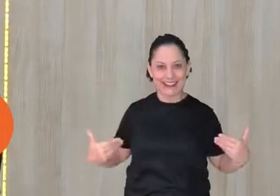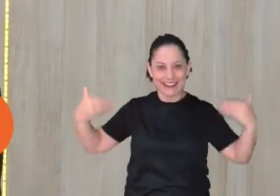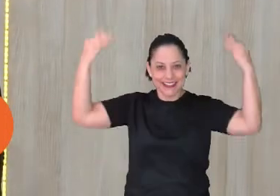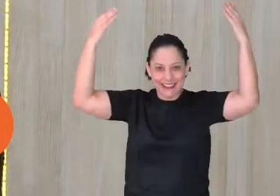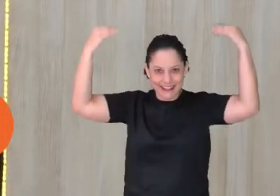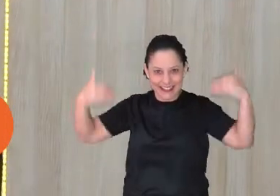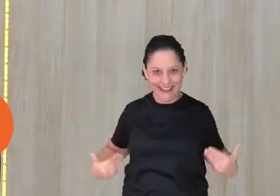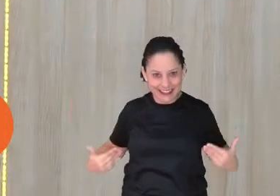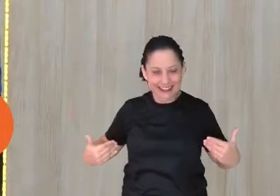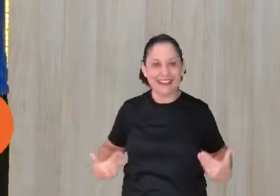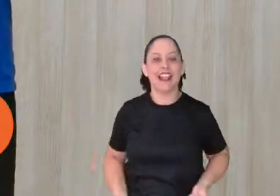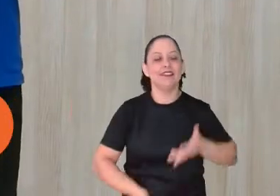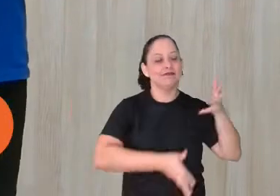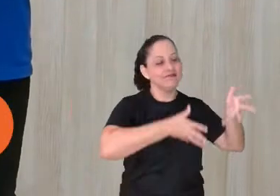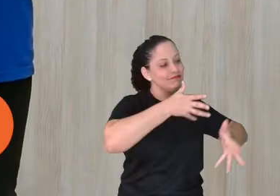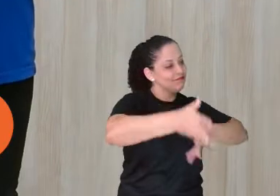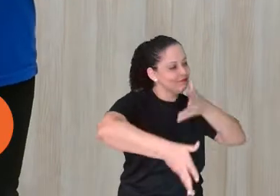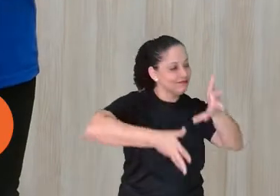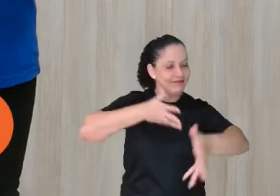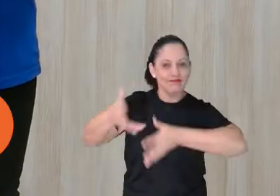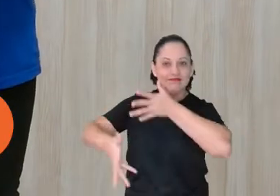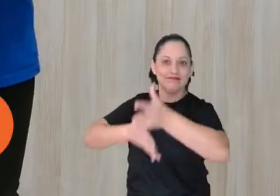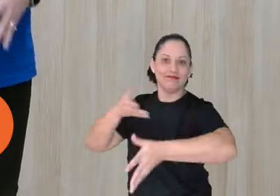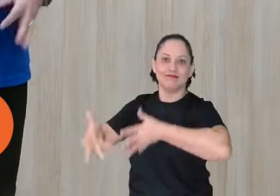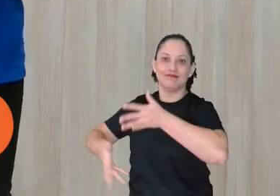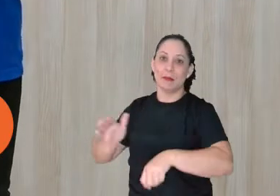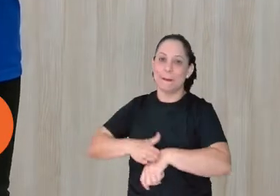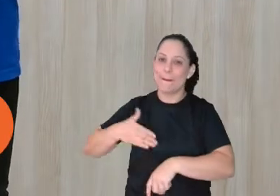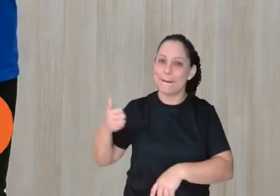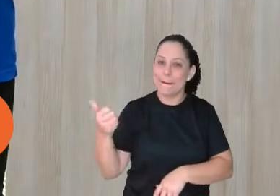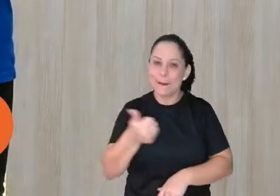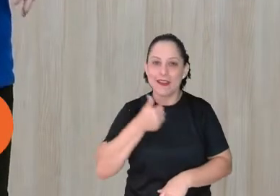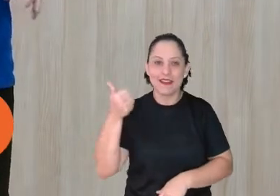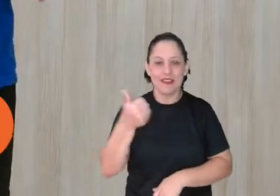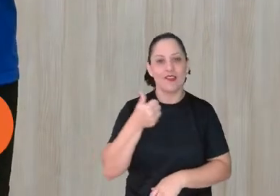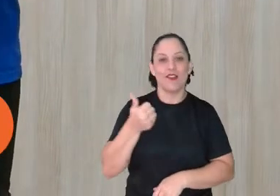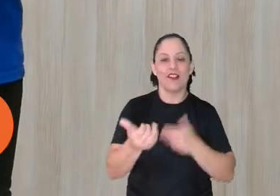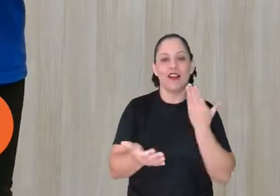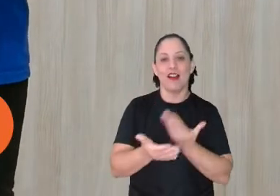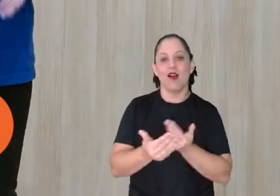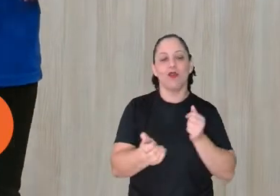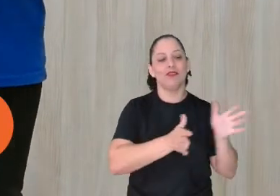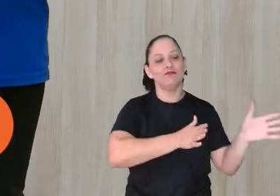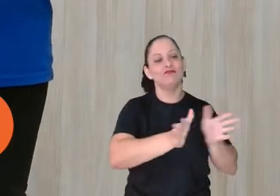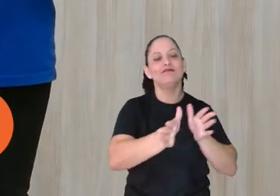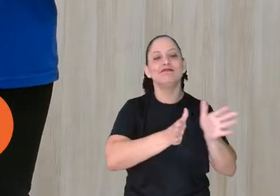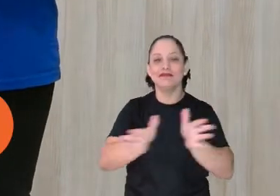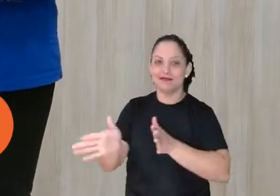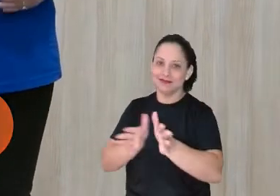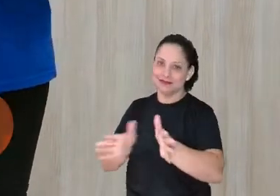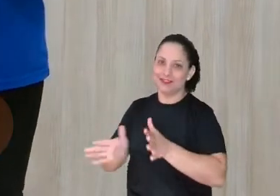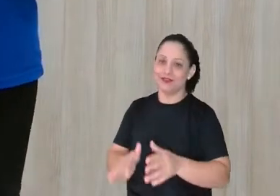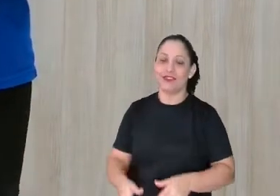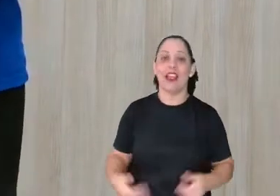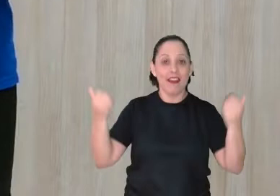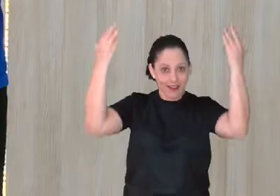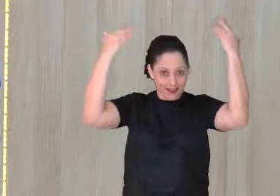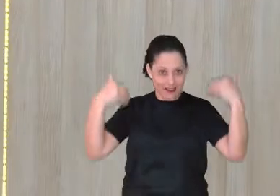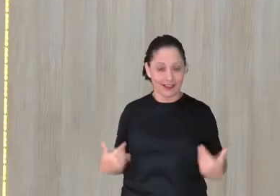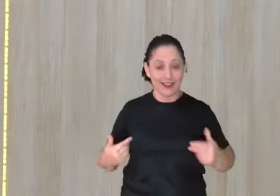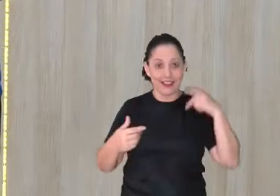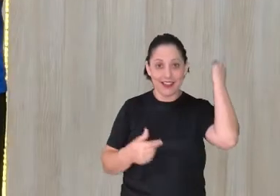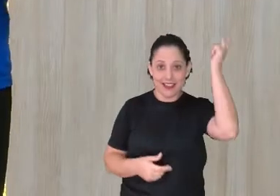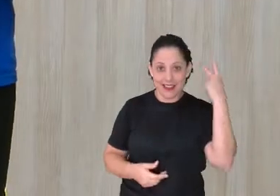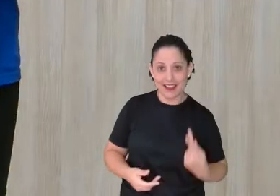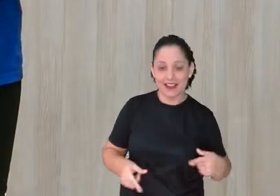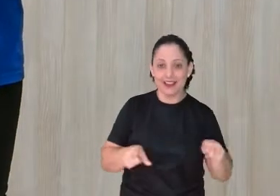ó, se esforçando para dar o máximo dela, para que a nossa aula fique maravilhosa. Então, para a Késia e para toda a equipe,